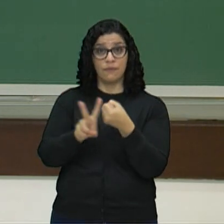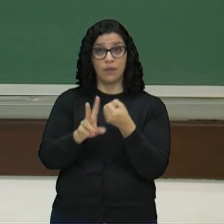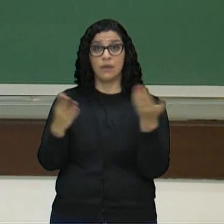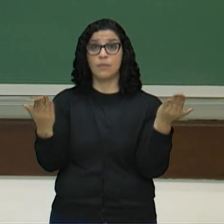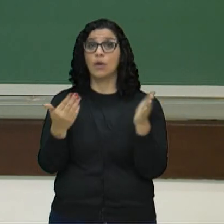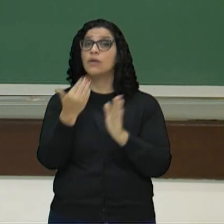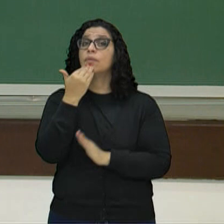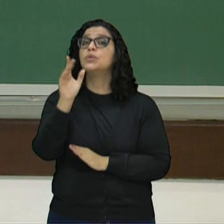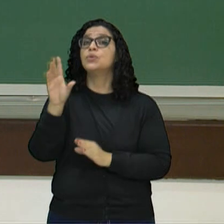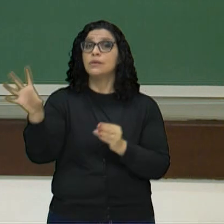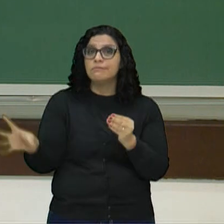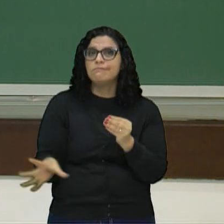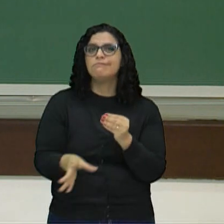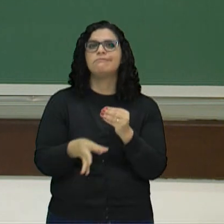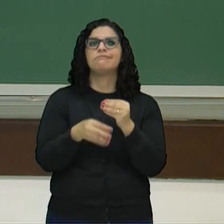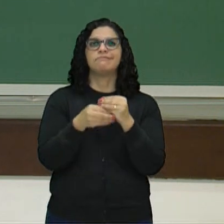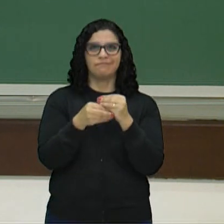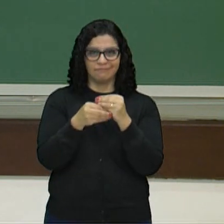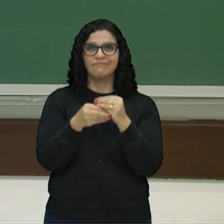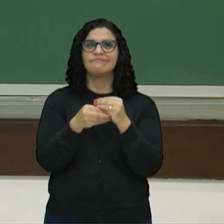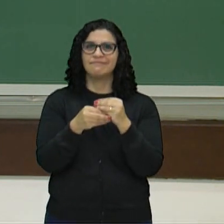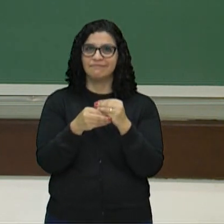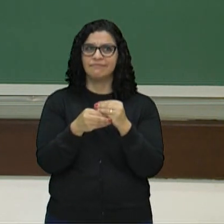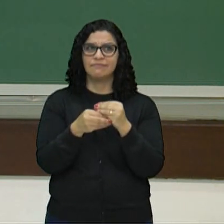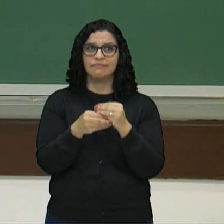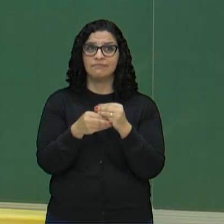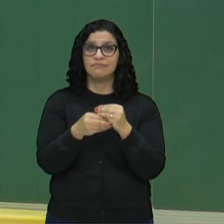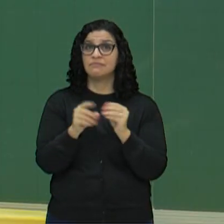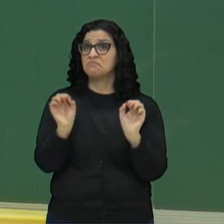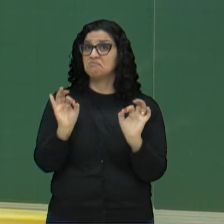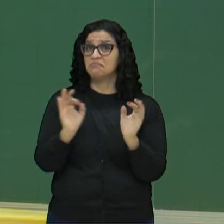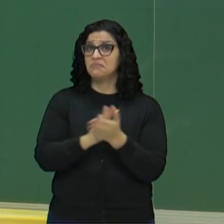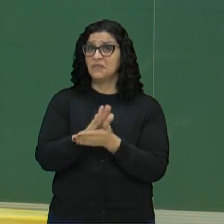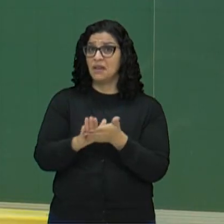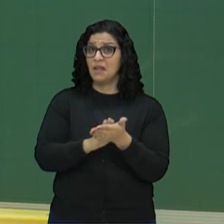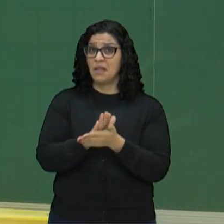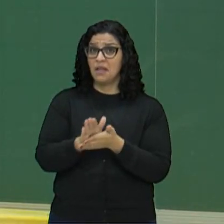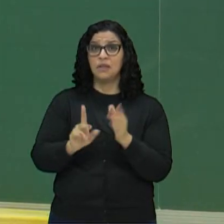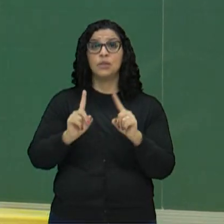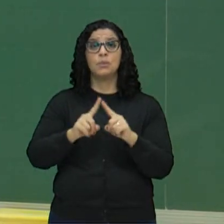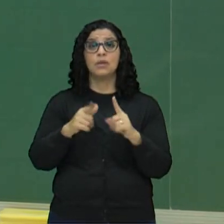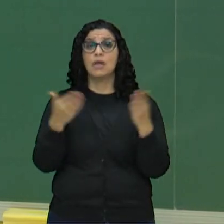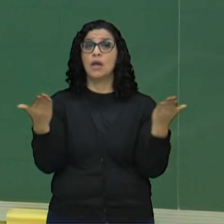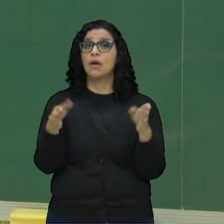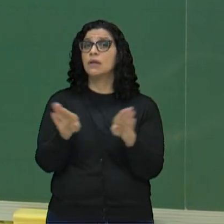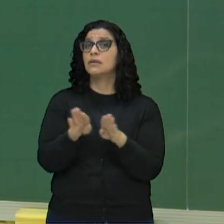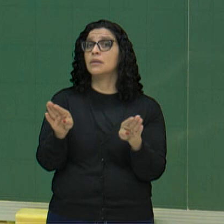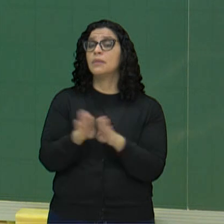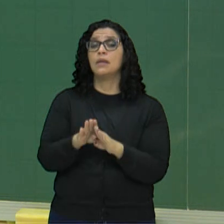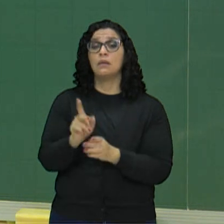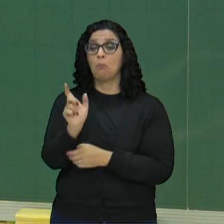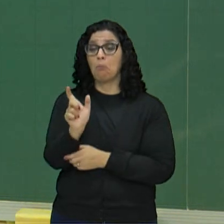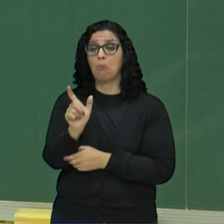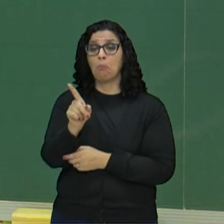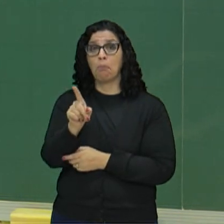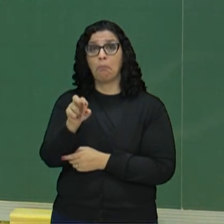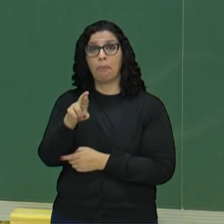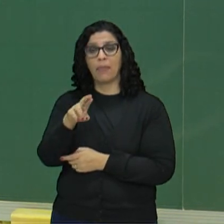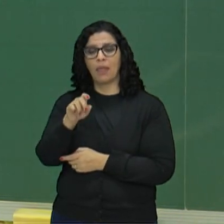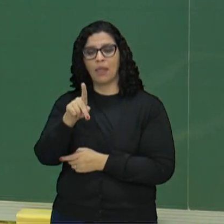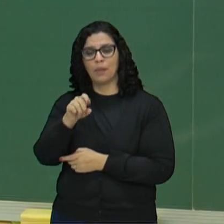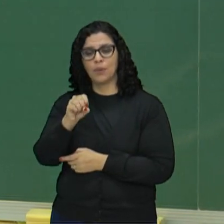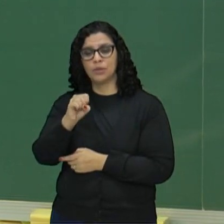vai pedir o quê? Ele não pede nada, ok? Ele é sem preposição, ele